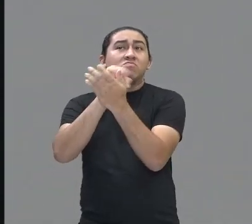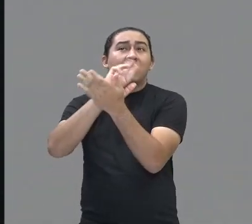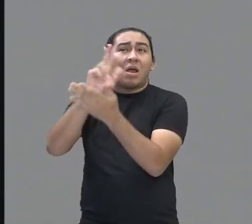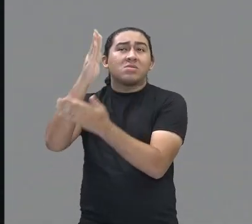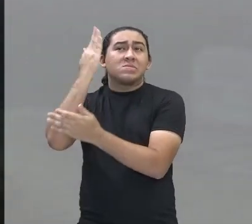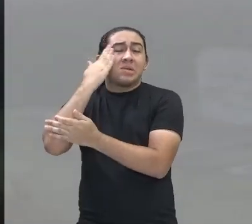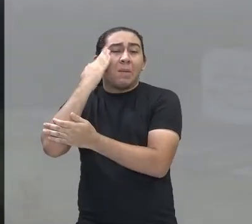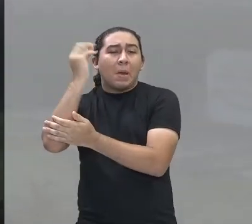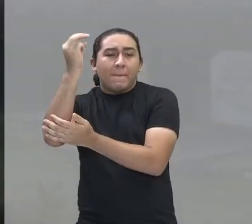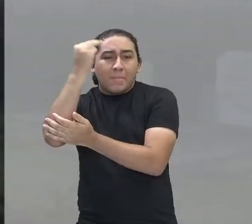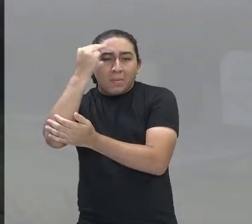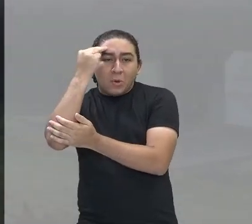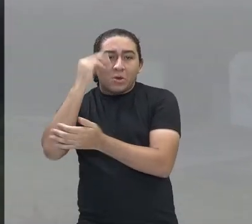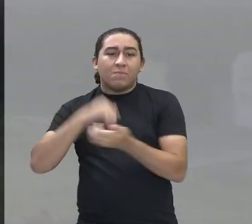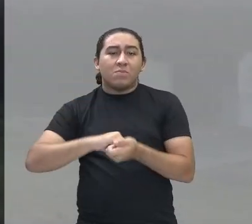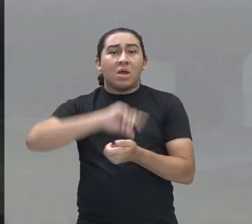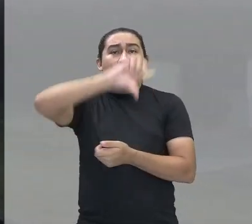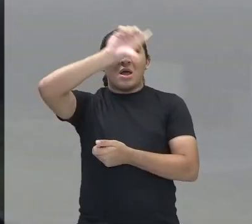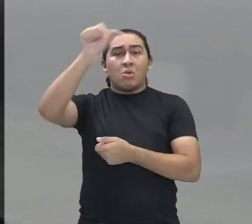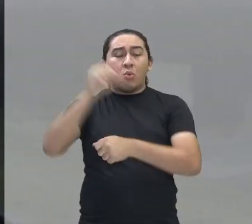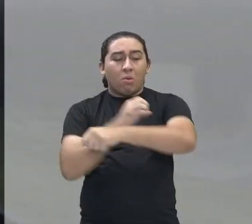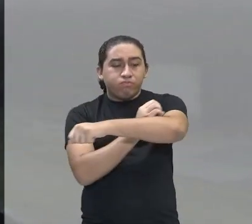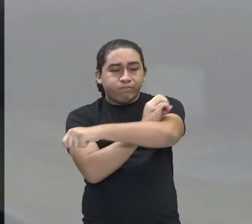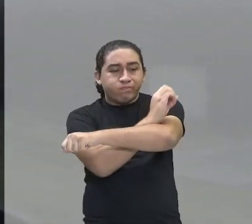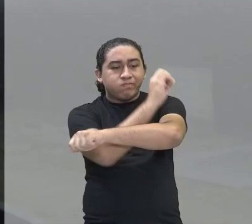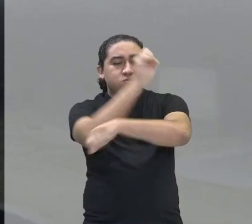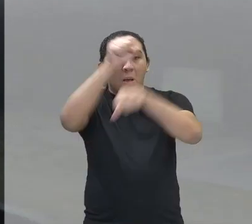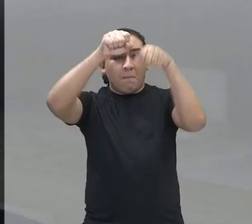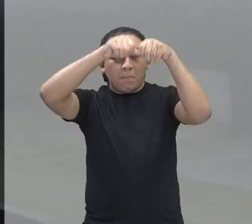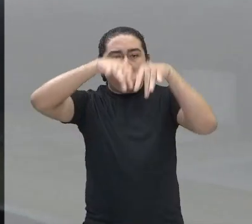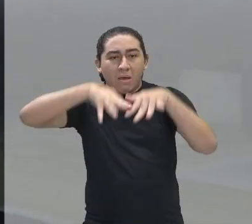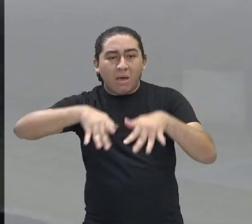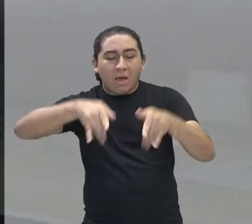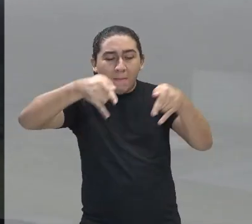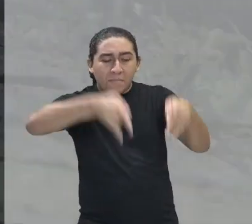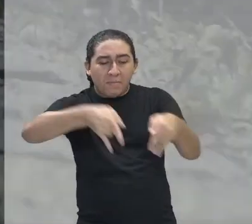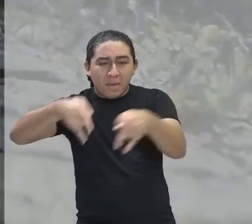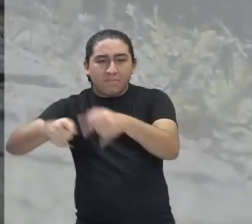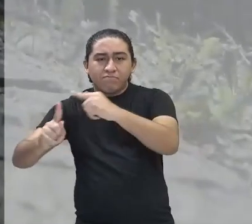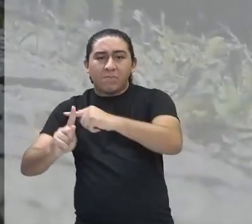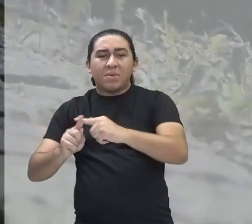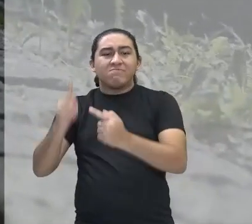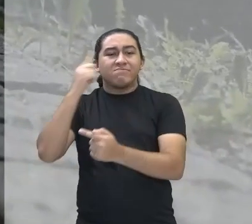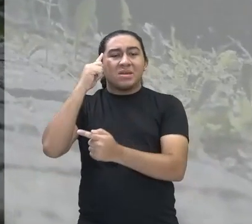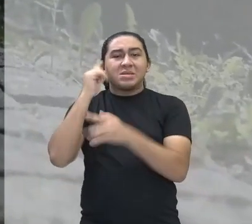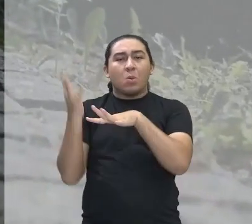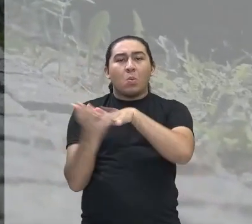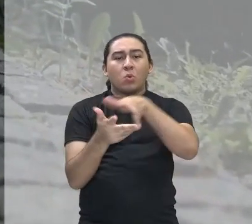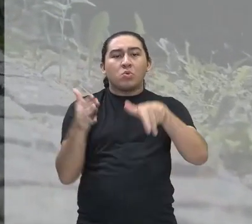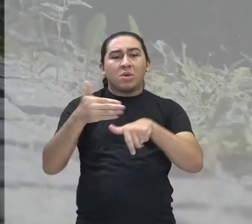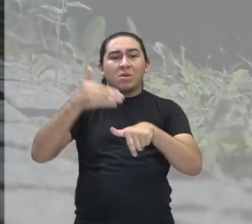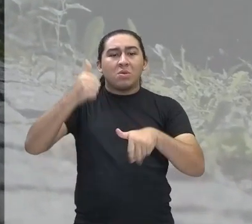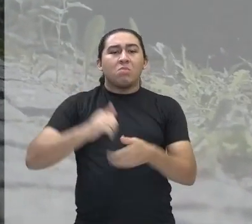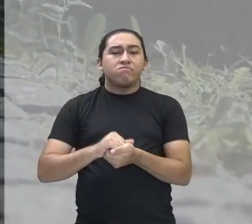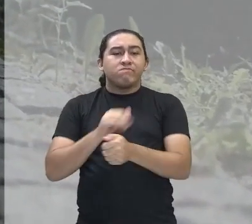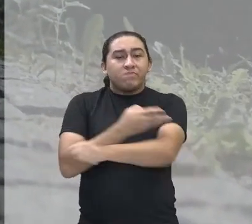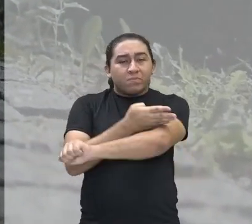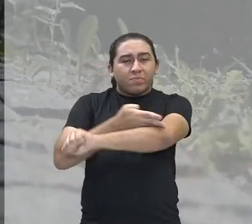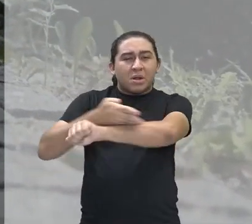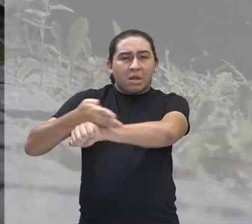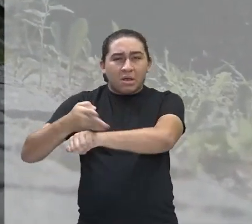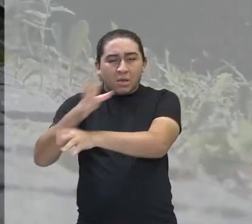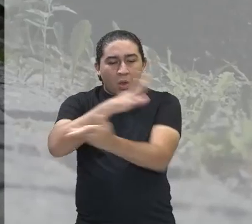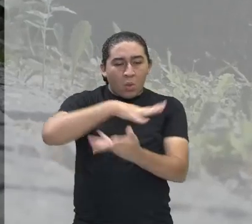luar clareasse o chão do cemitério, pensei no mundo que é talvez melhor. Branca de linho como um